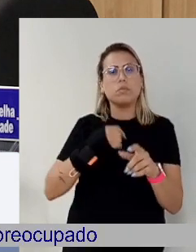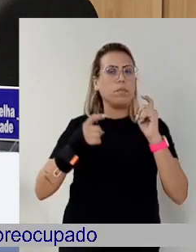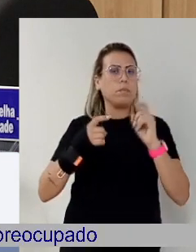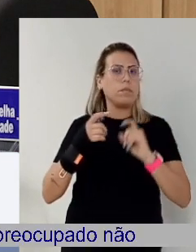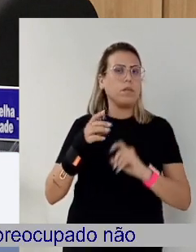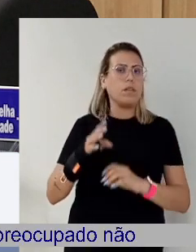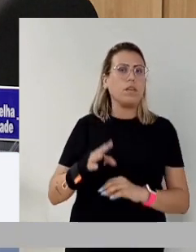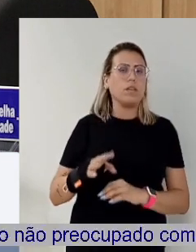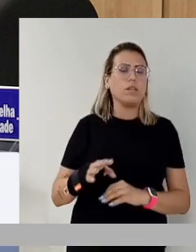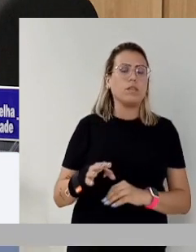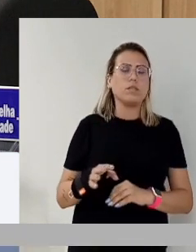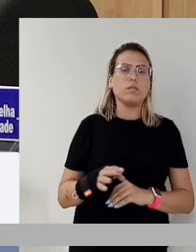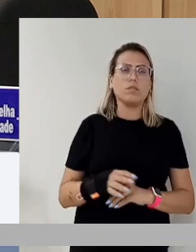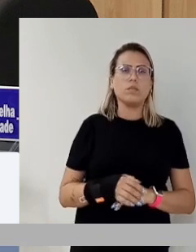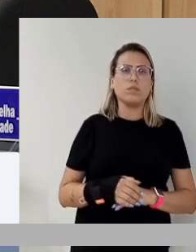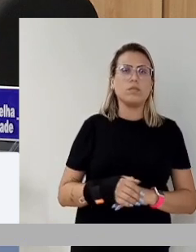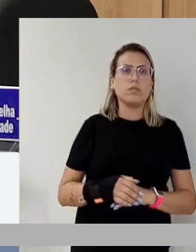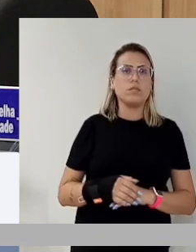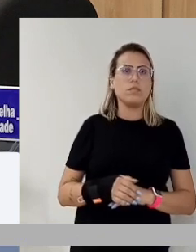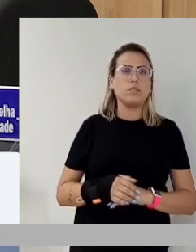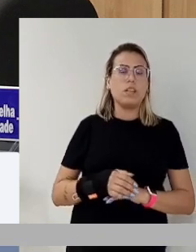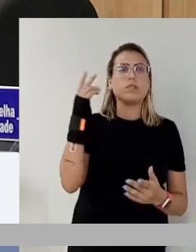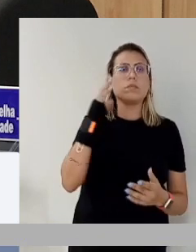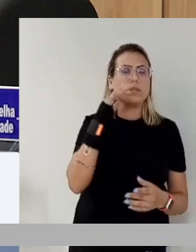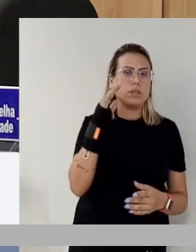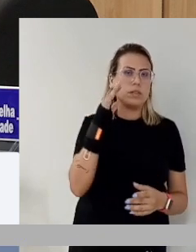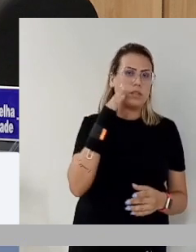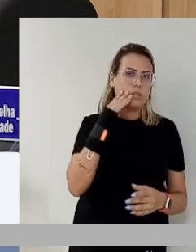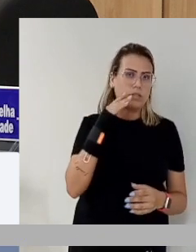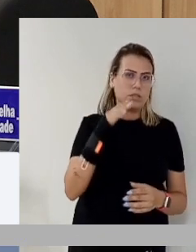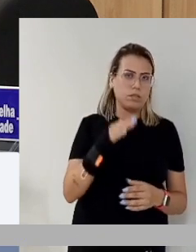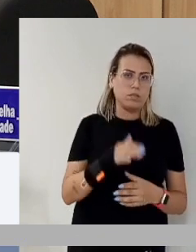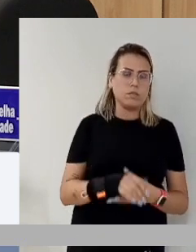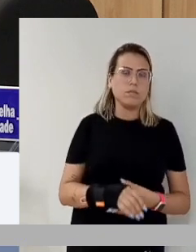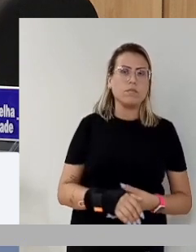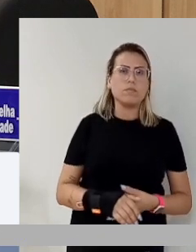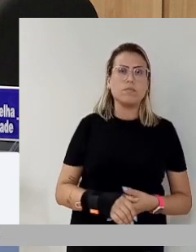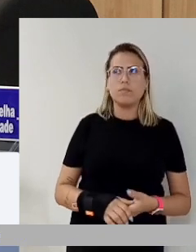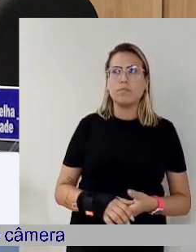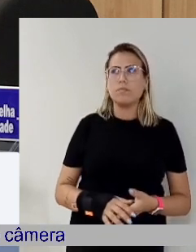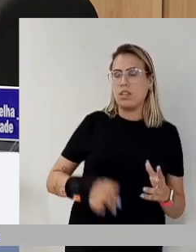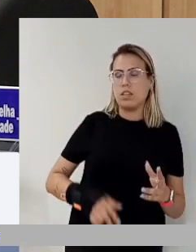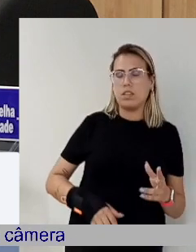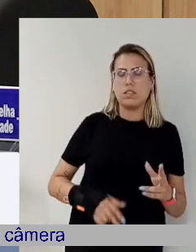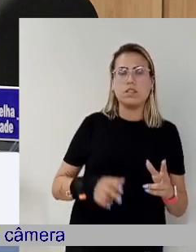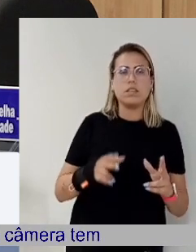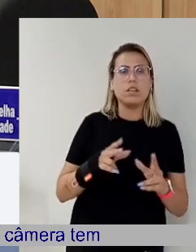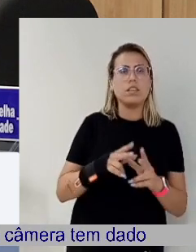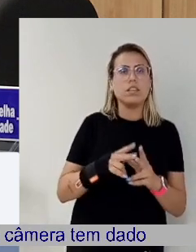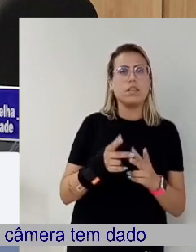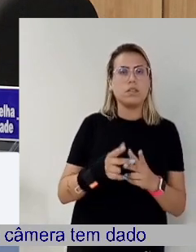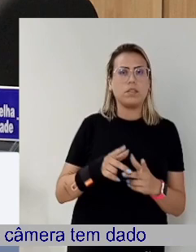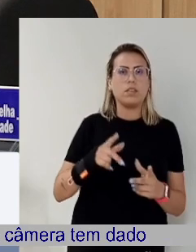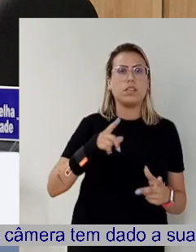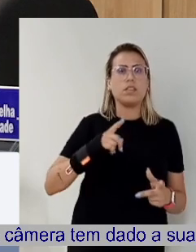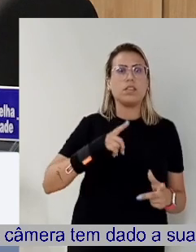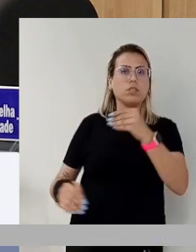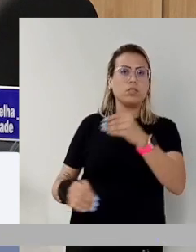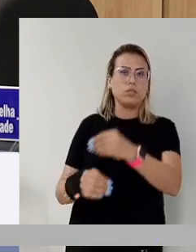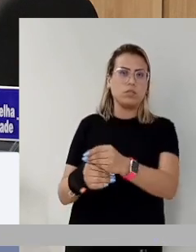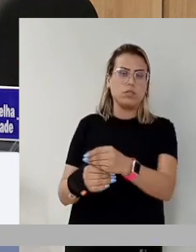preocupado com que algumas pessoas pensam mas essa Câmara tem dado a sua